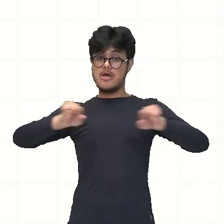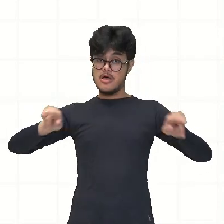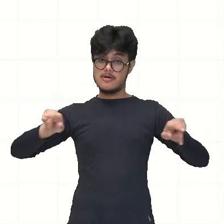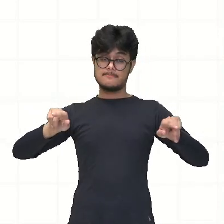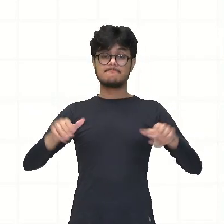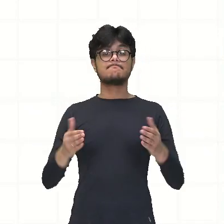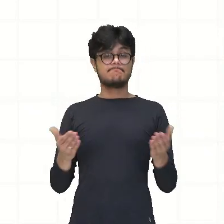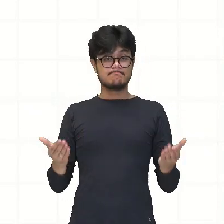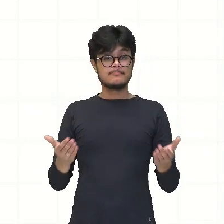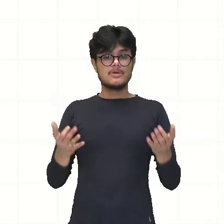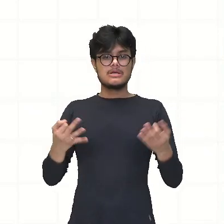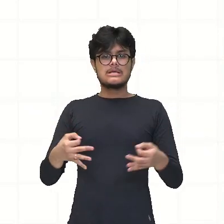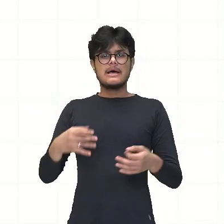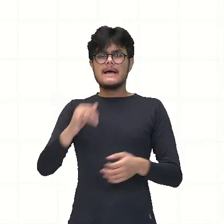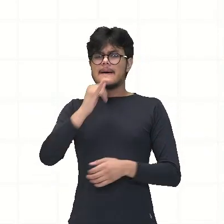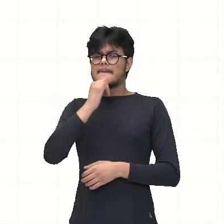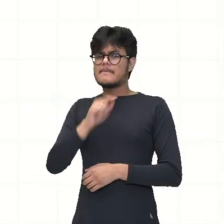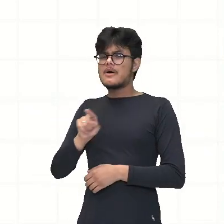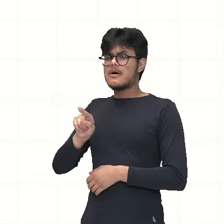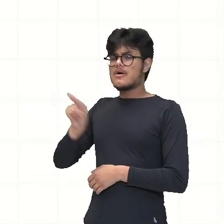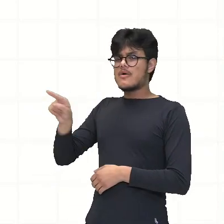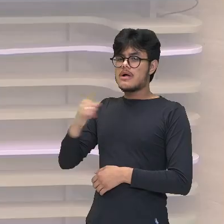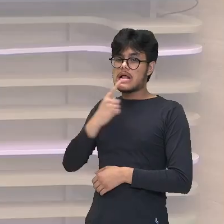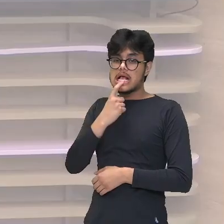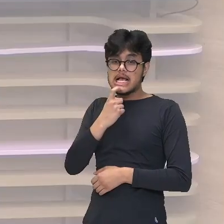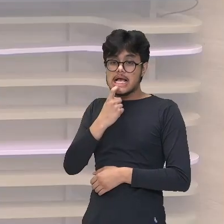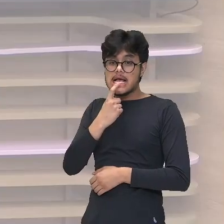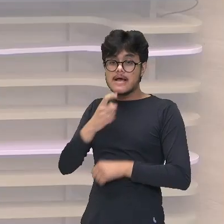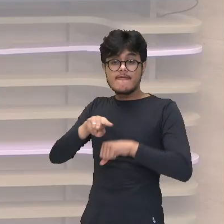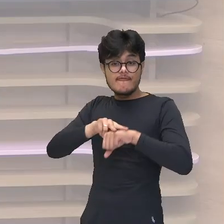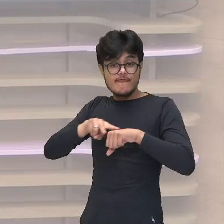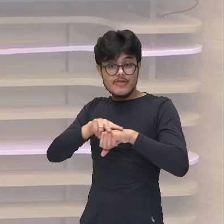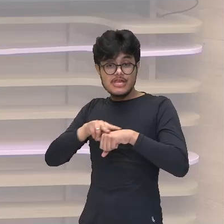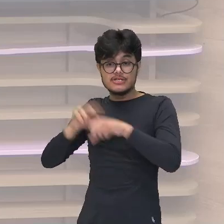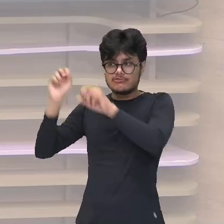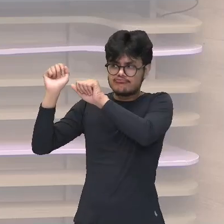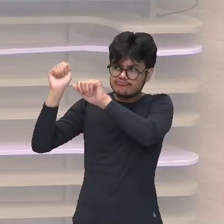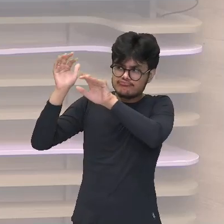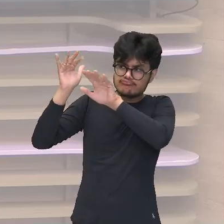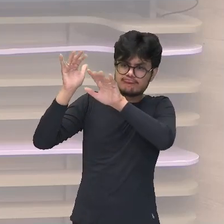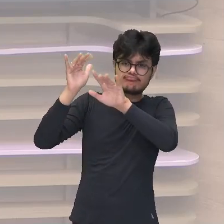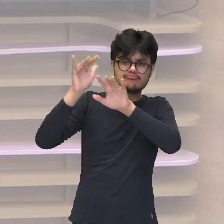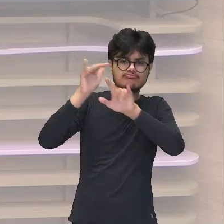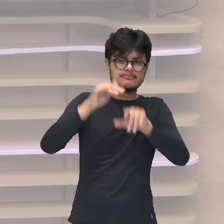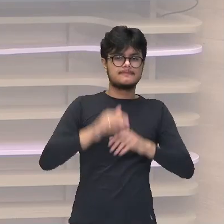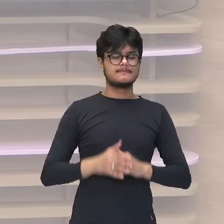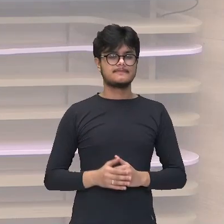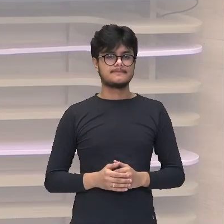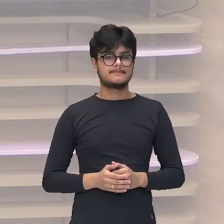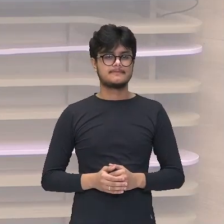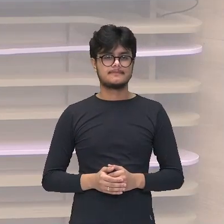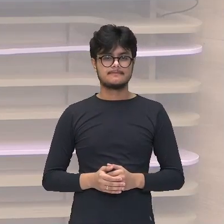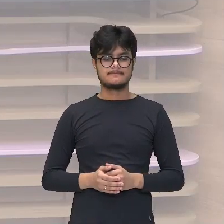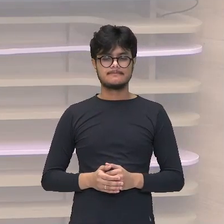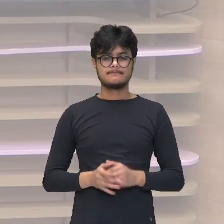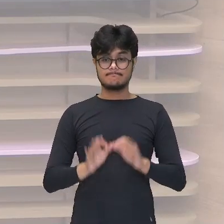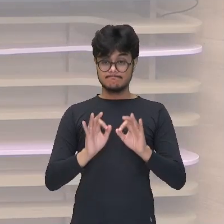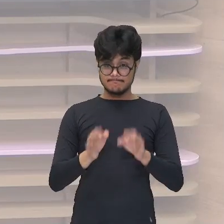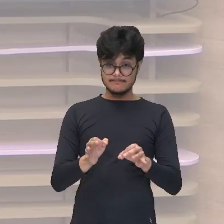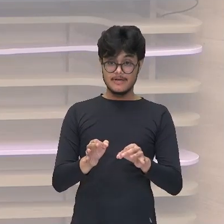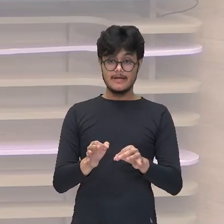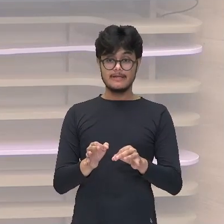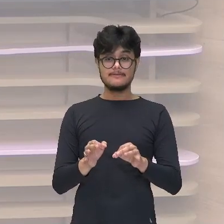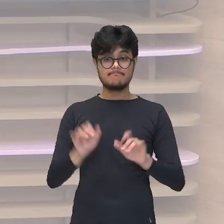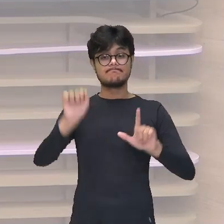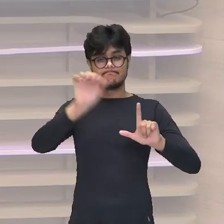chegada dessa setinha para onde a pessoa está se deslocando, tá bom? Então, a gente observa aí